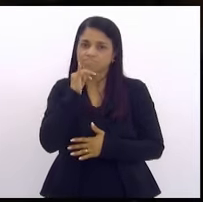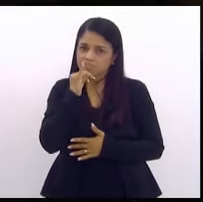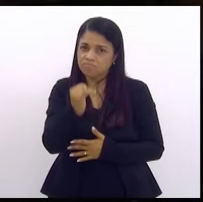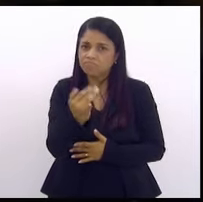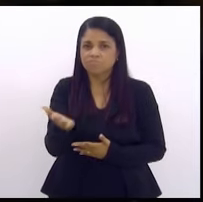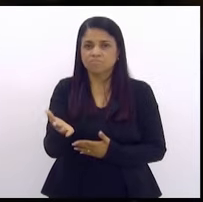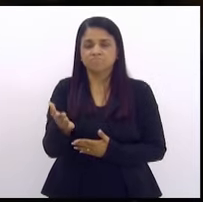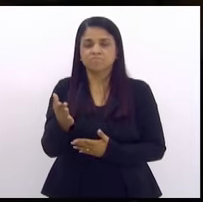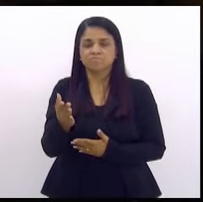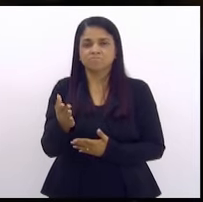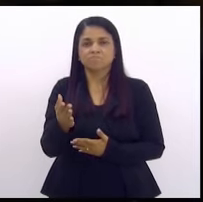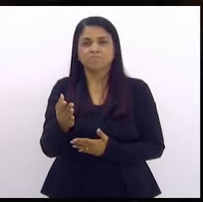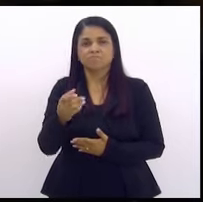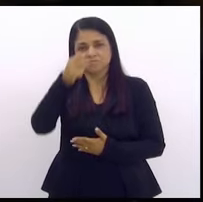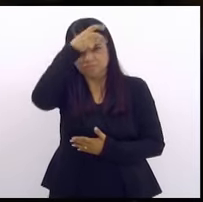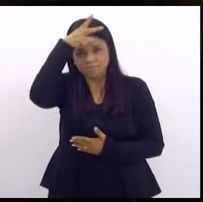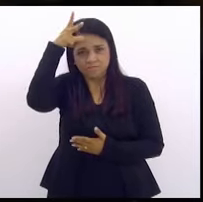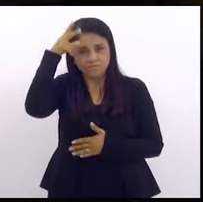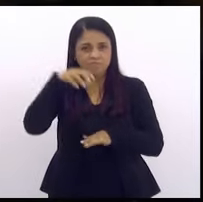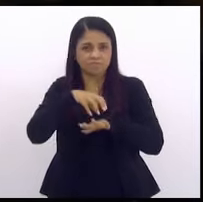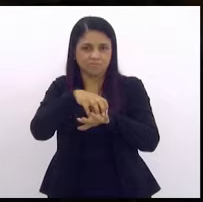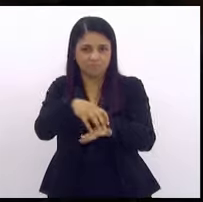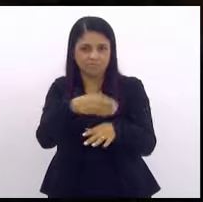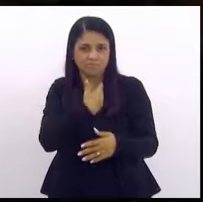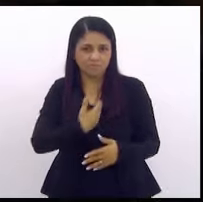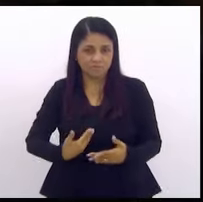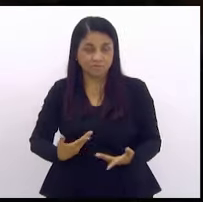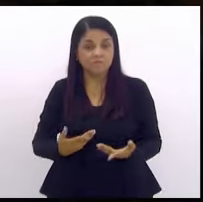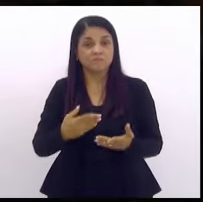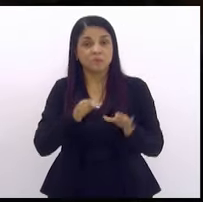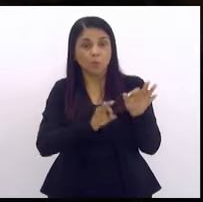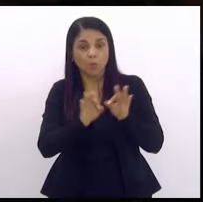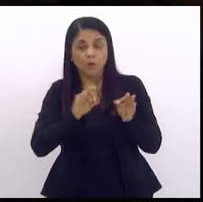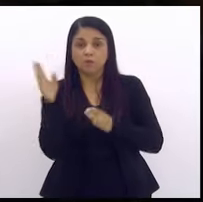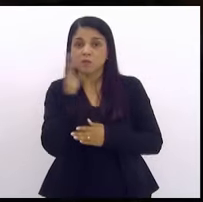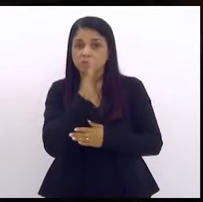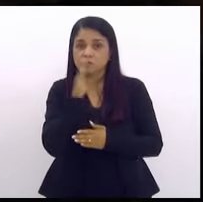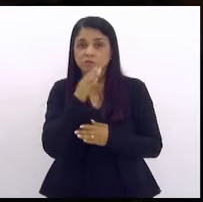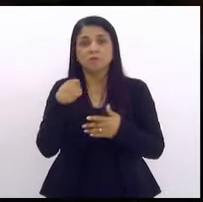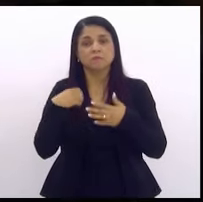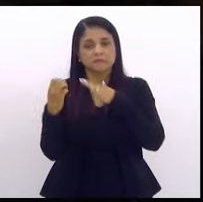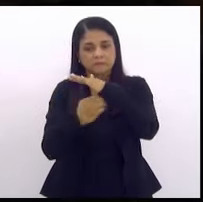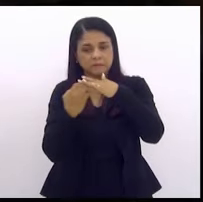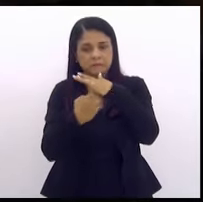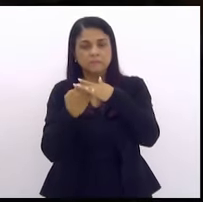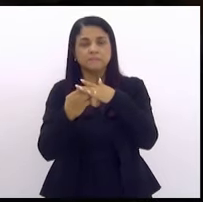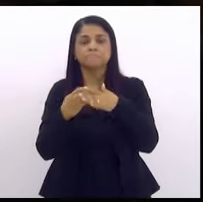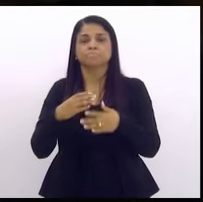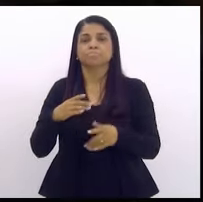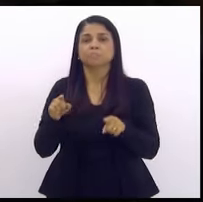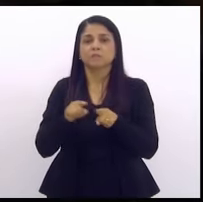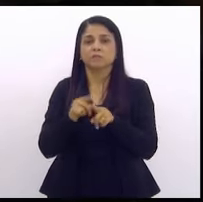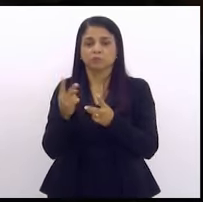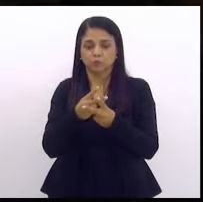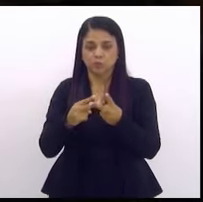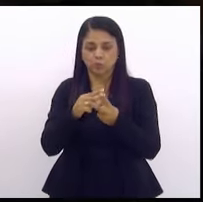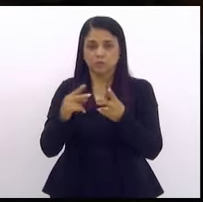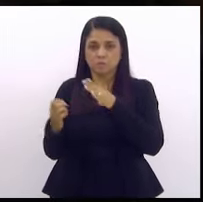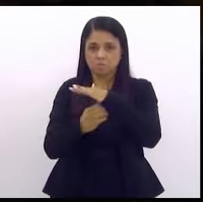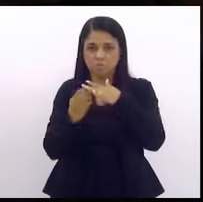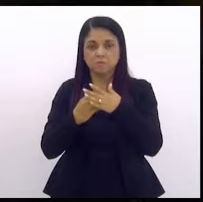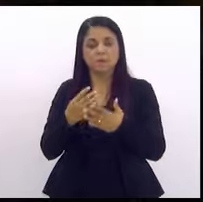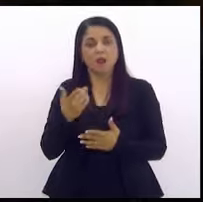de Petrópolis, tem que fazer um plano emergencial e, nesse plano, intervir nas empresas Petroíta e Cascatinha para garantir o